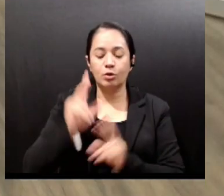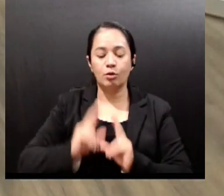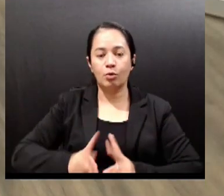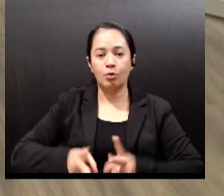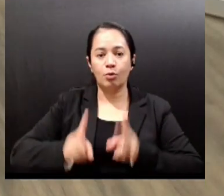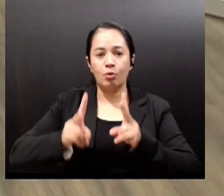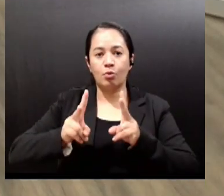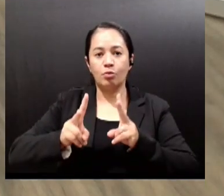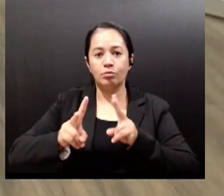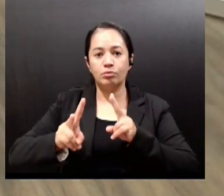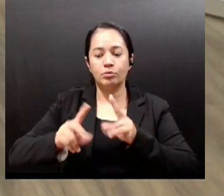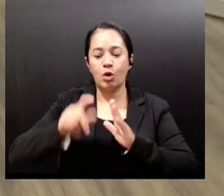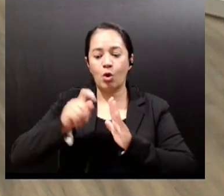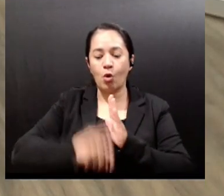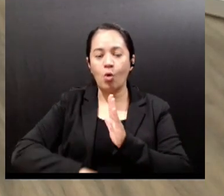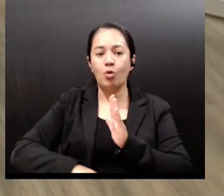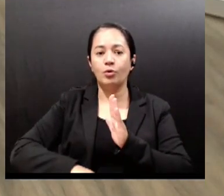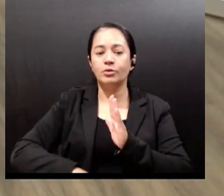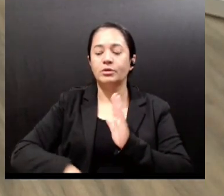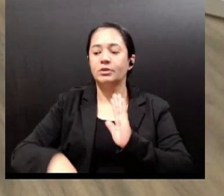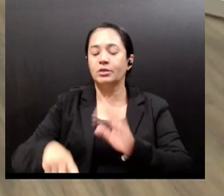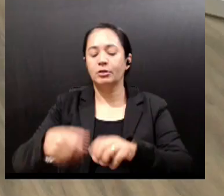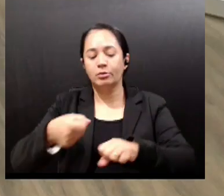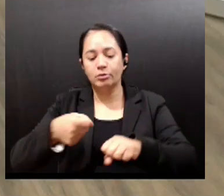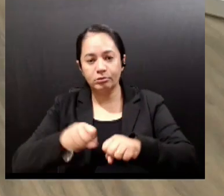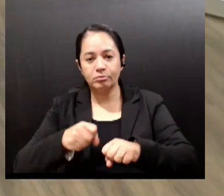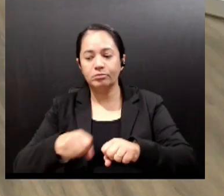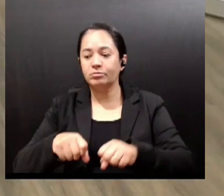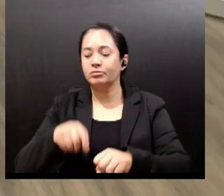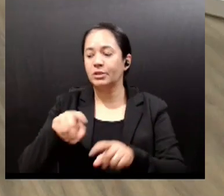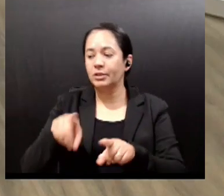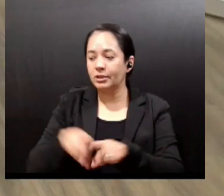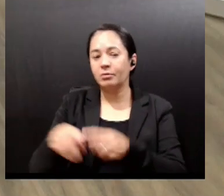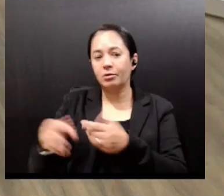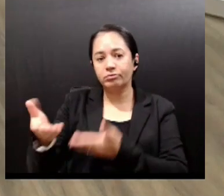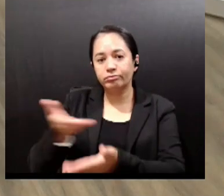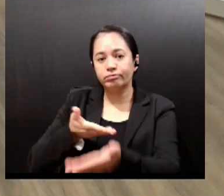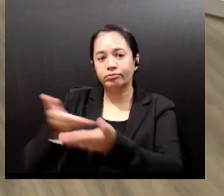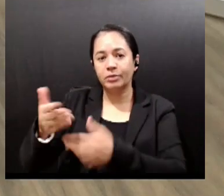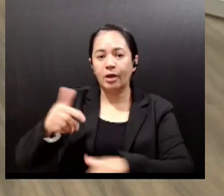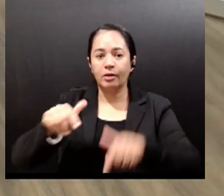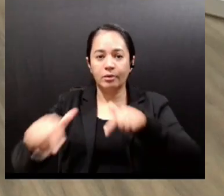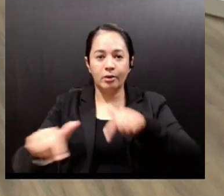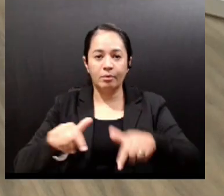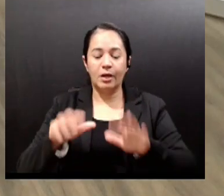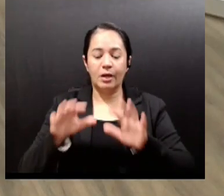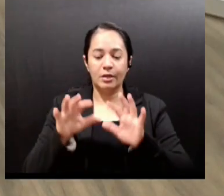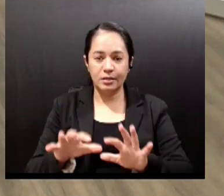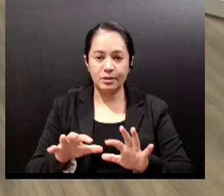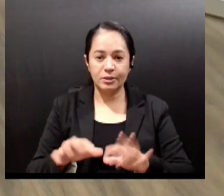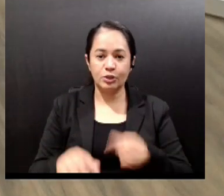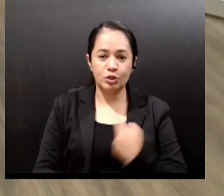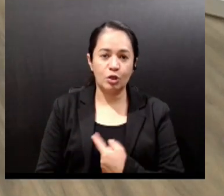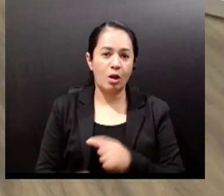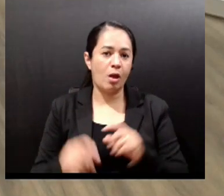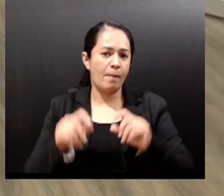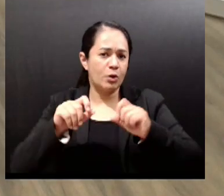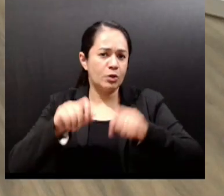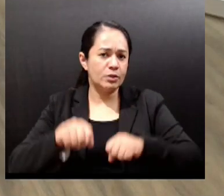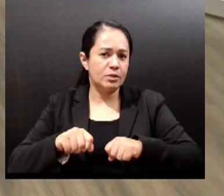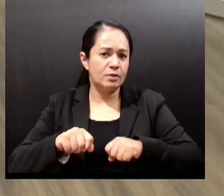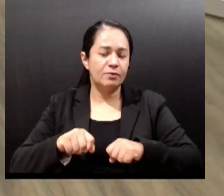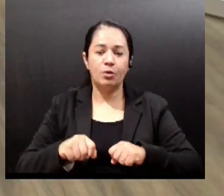contratando o serviço do motociclista e o motociclista prestando esse serviço. Dessa forma, a gente pode considerar que